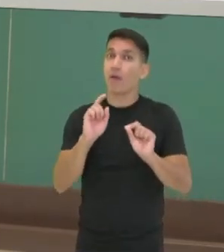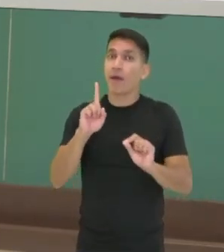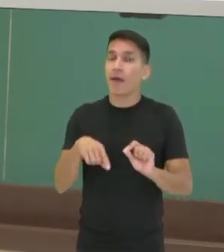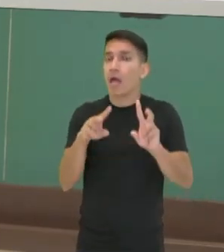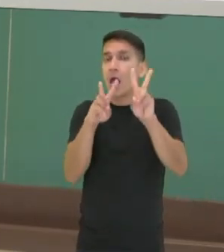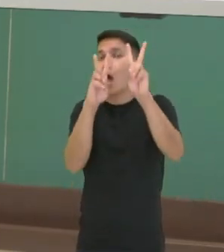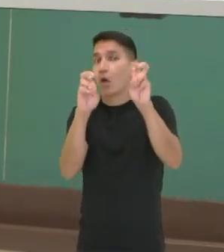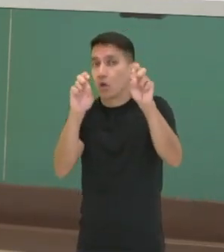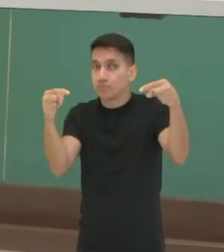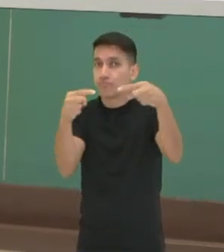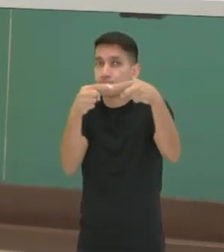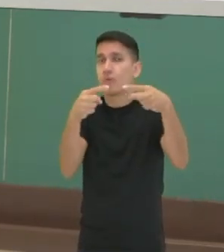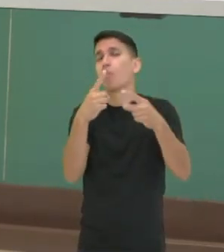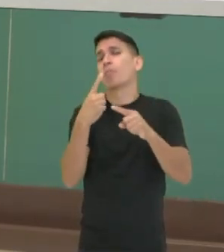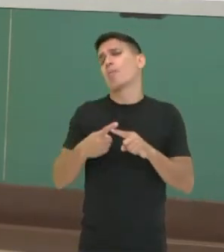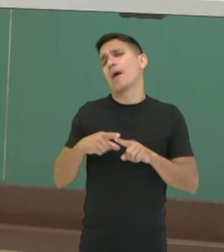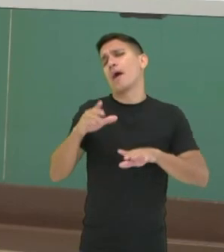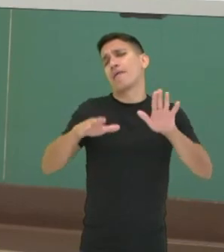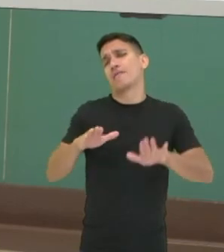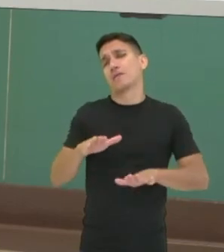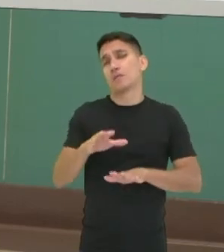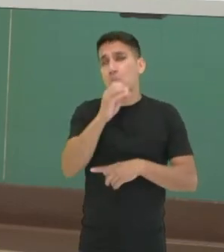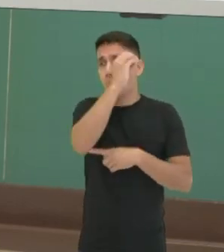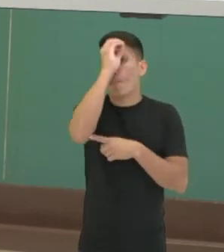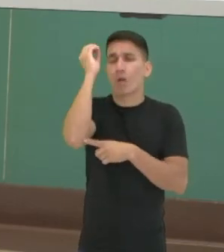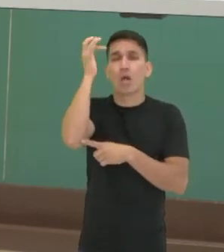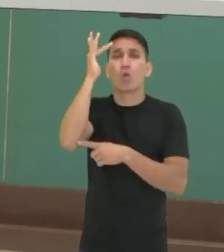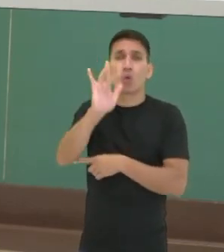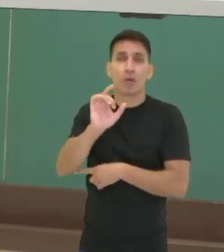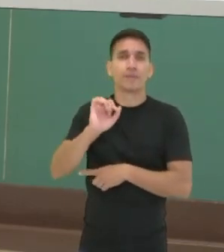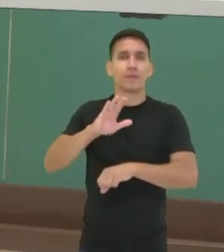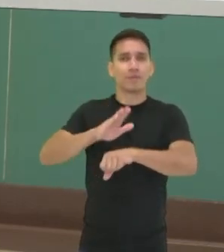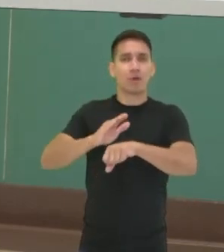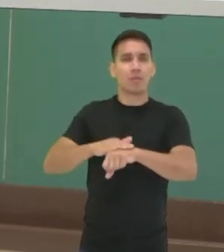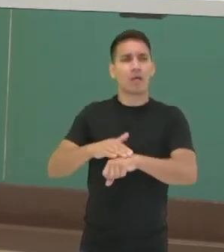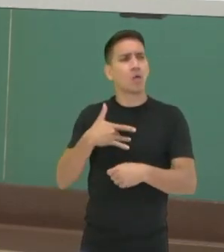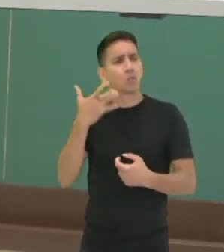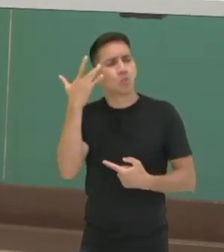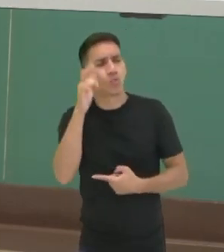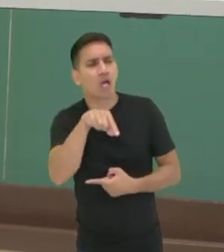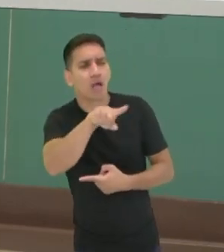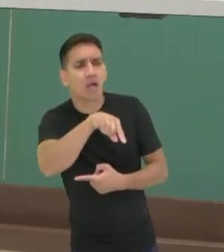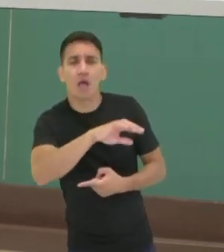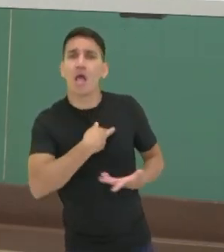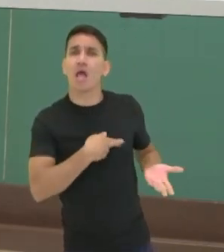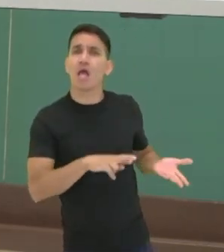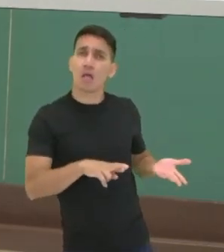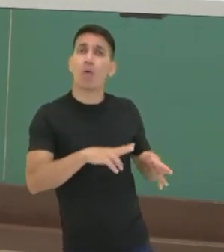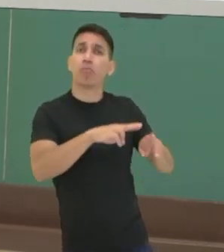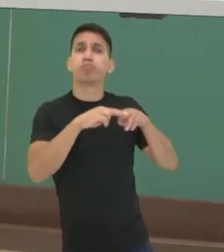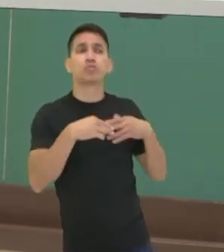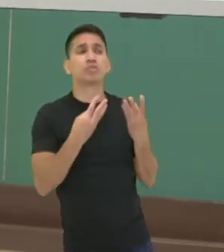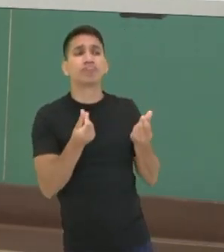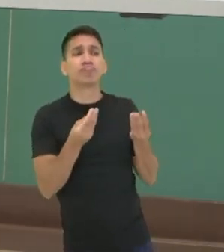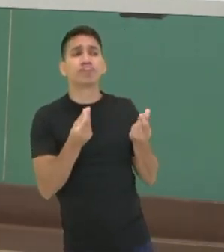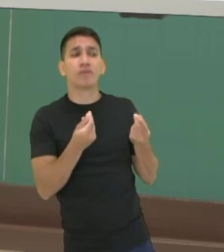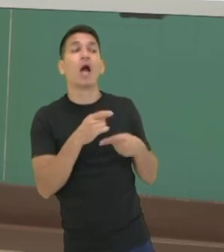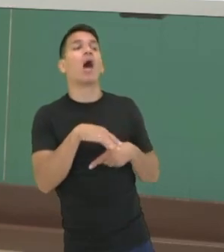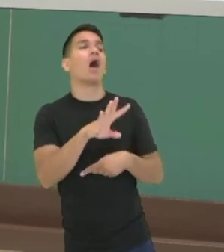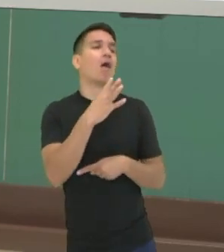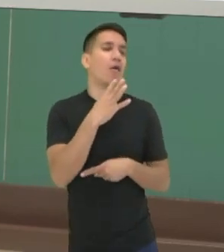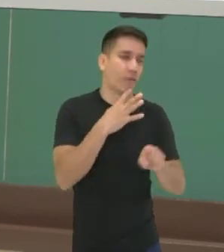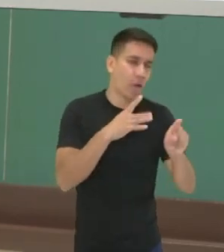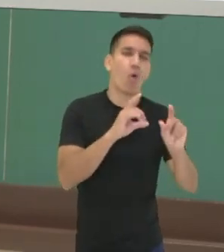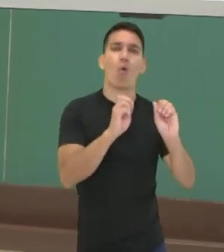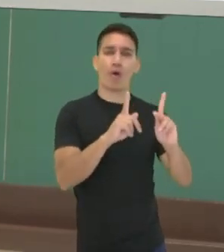questão mesmo de desconhecimento. Quando nós conhecemos a religião do outro, diminui o preconceito. Logo, também como superar